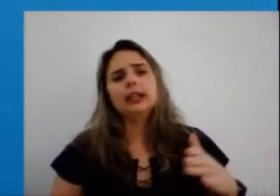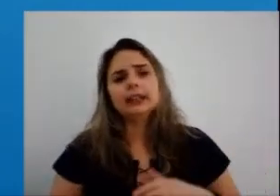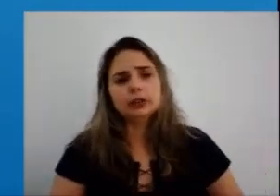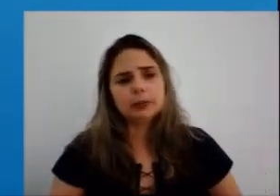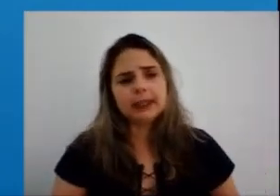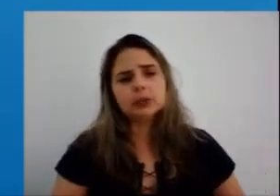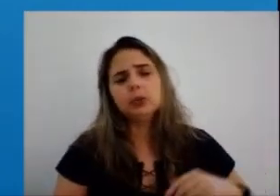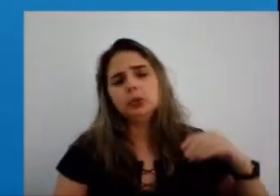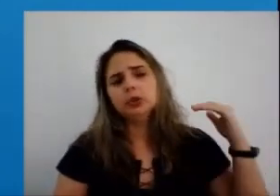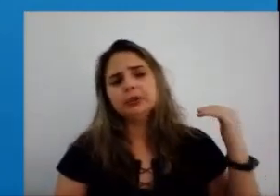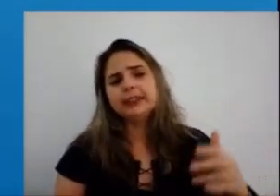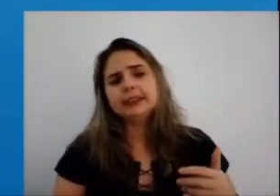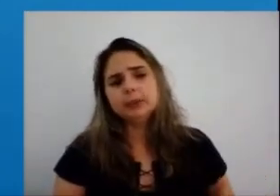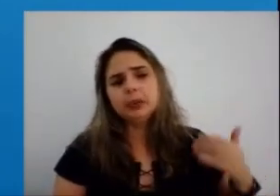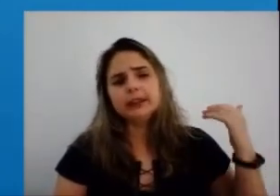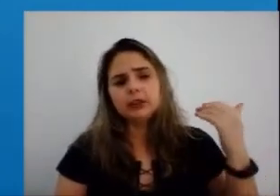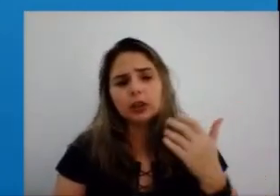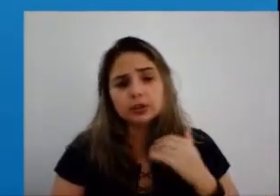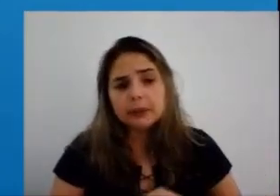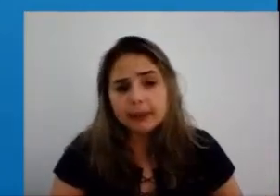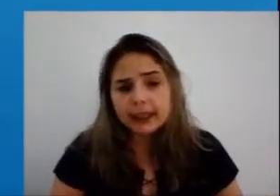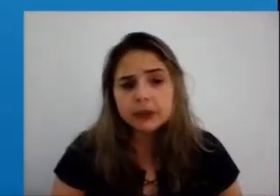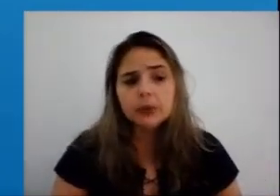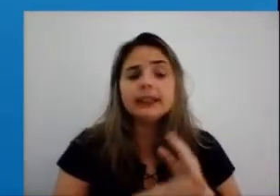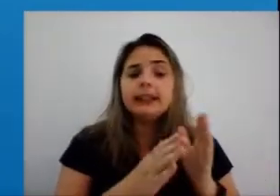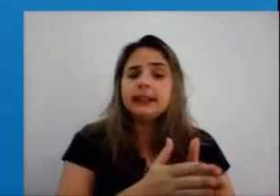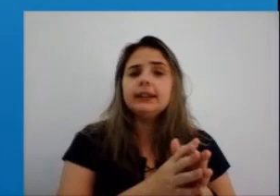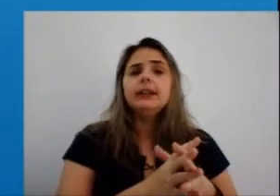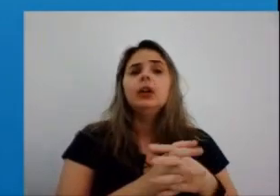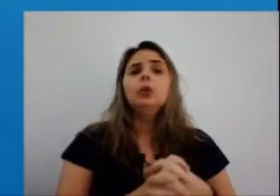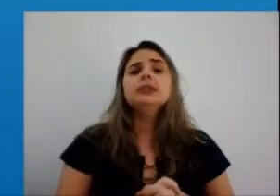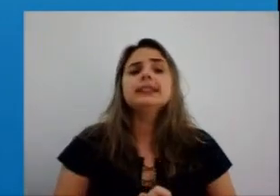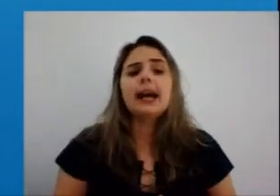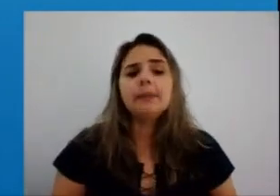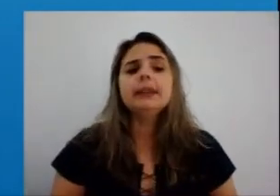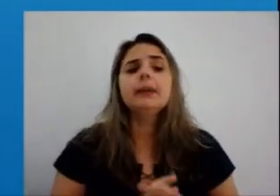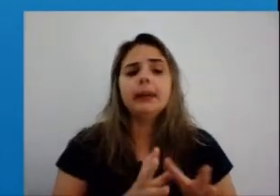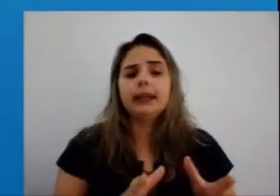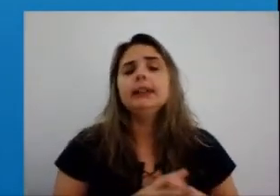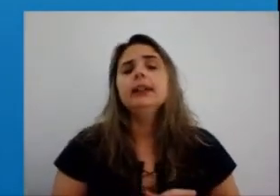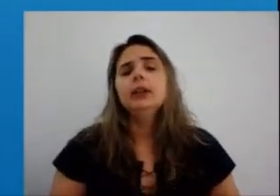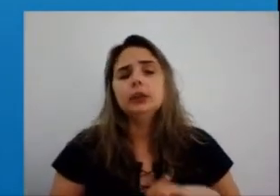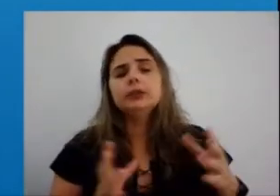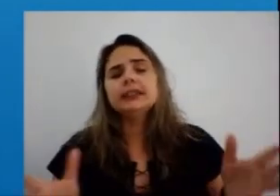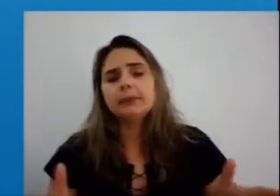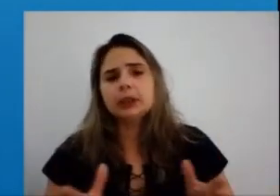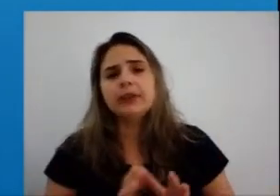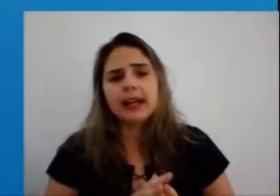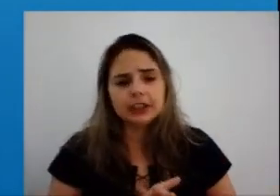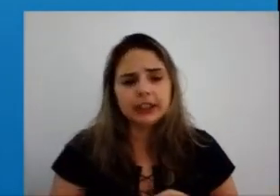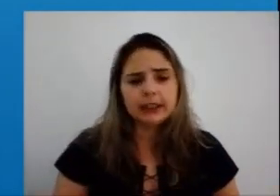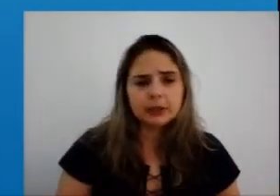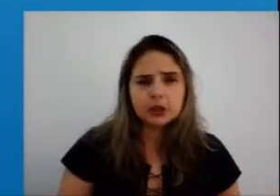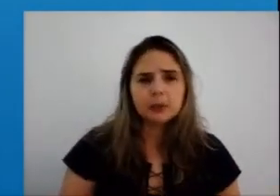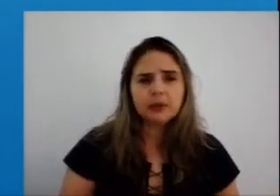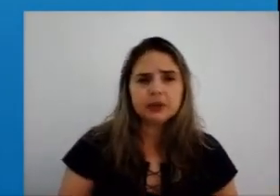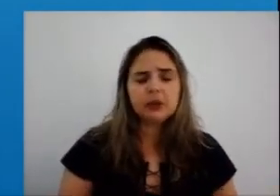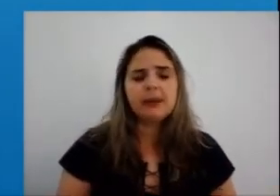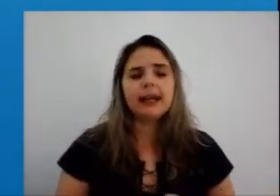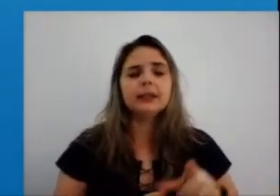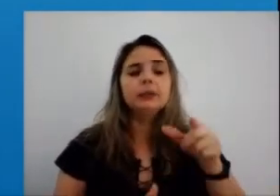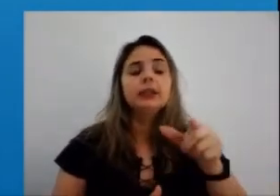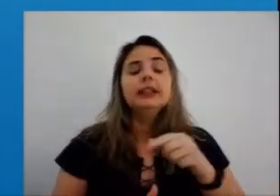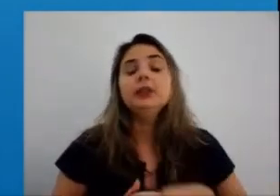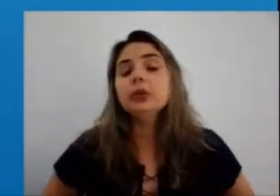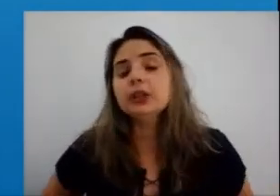o nosso Instagram do Expresso Concurso, Facebook, nosso e-mail e o Zap também, onde você pode falar diretamente com o